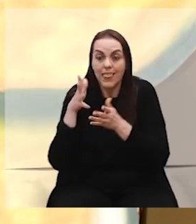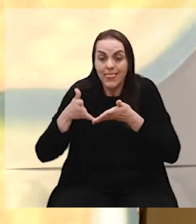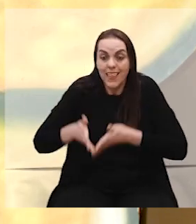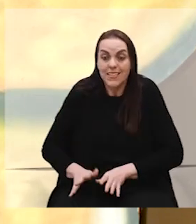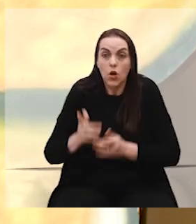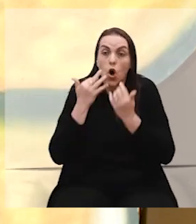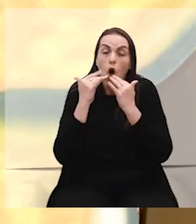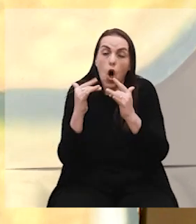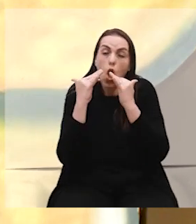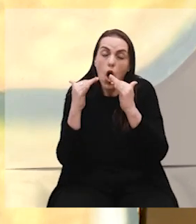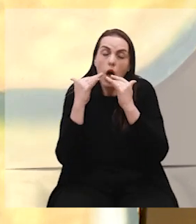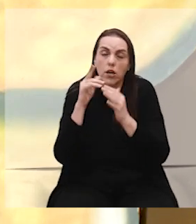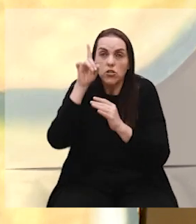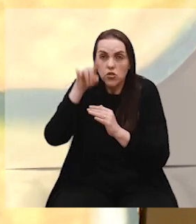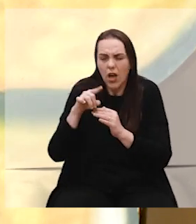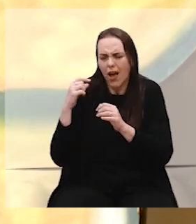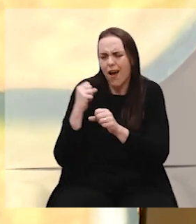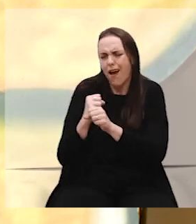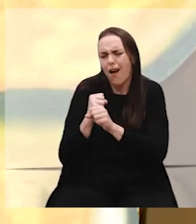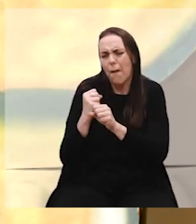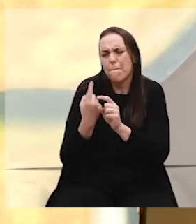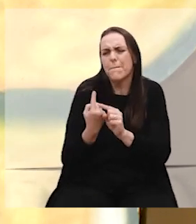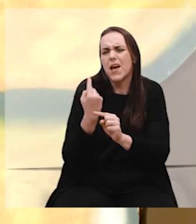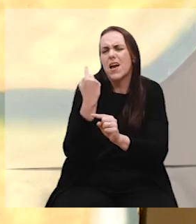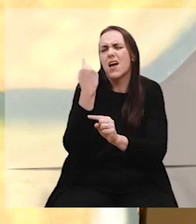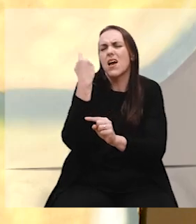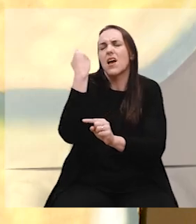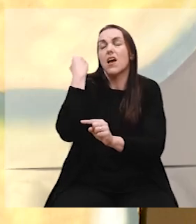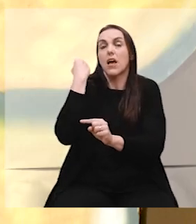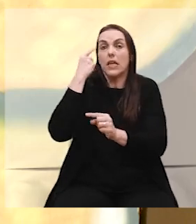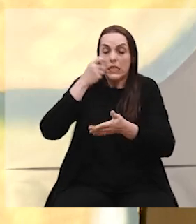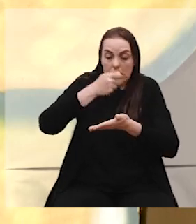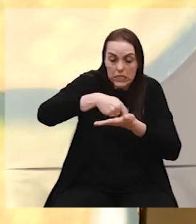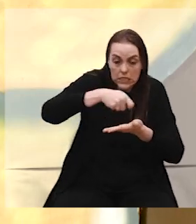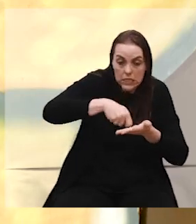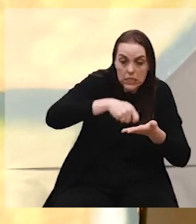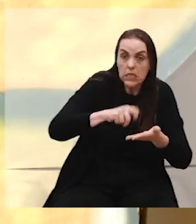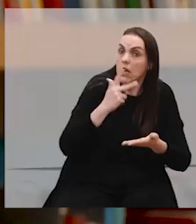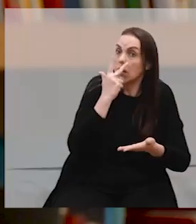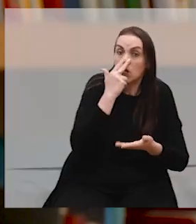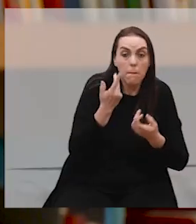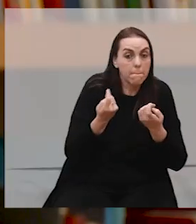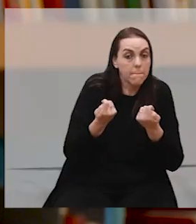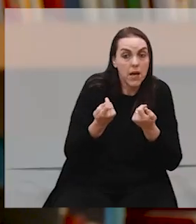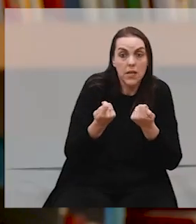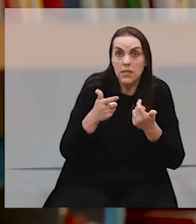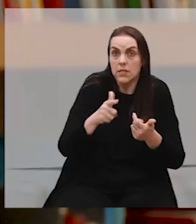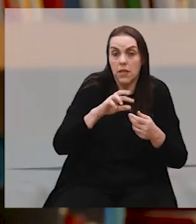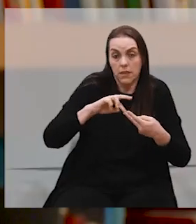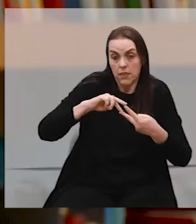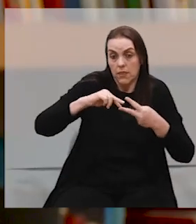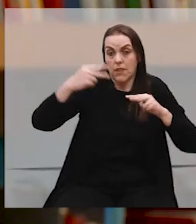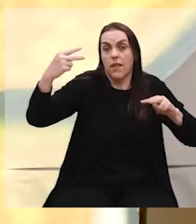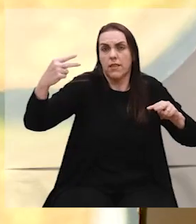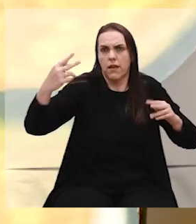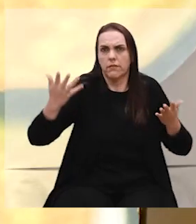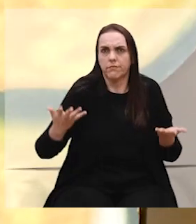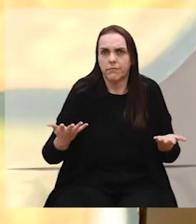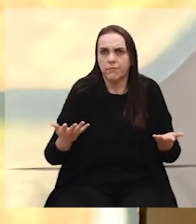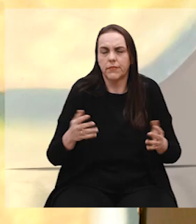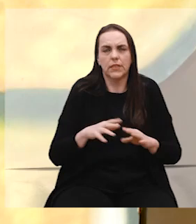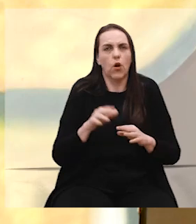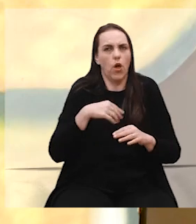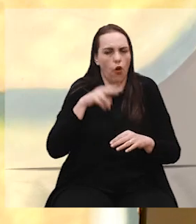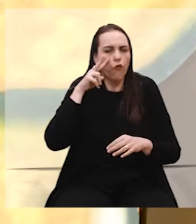colorido milenarmente, para criar uma escrita semelhante à escrita do DNA,